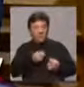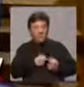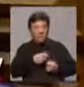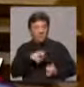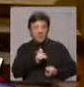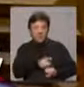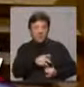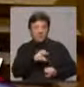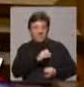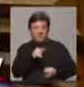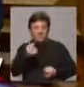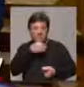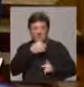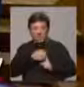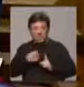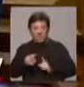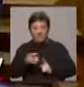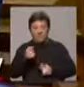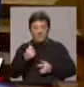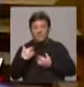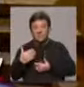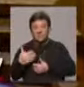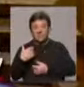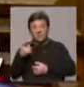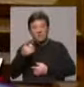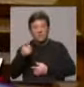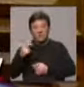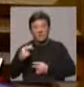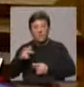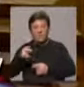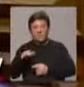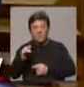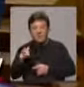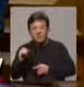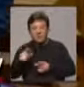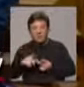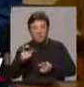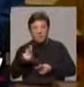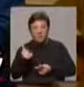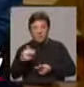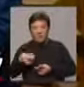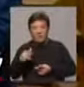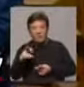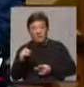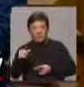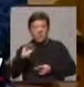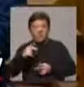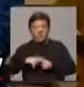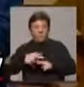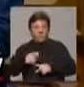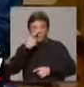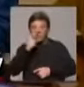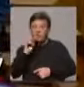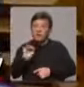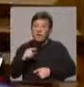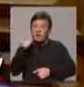Maria, mas está a passar ao lado das benesses que estão a ser dadas ao contribuinte Américo ou ao contribuinte Belmiro, ou mais ainda aos que não têm nome